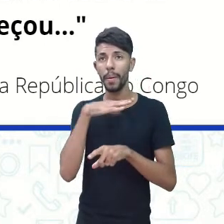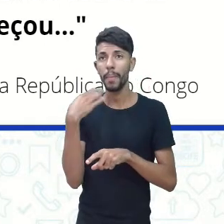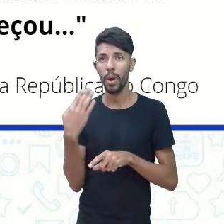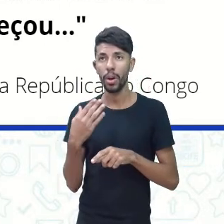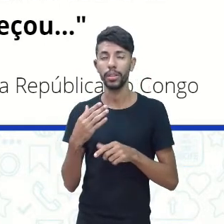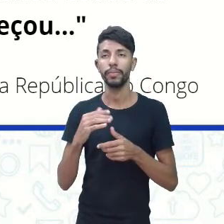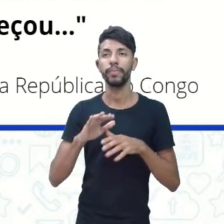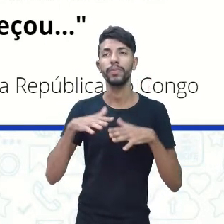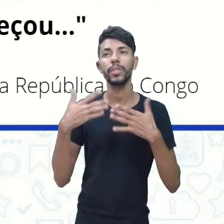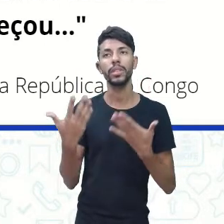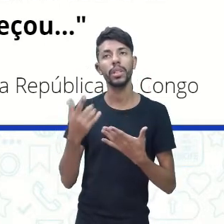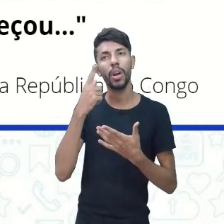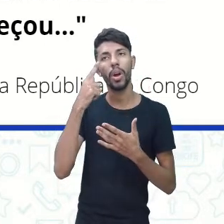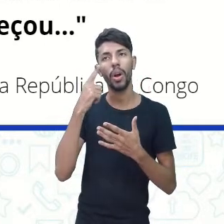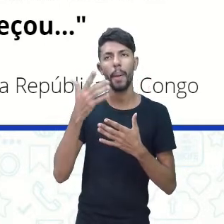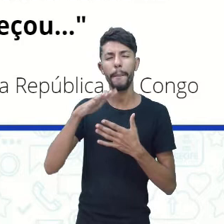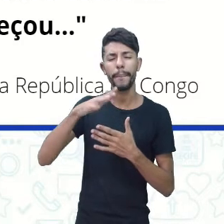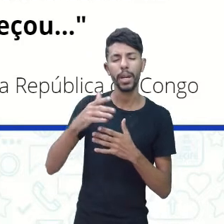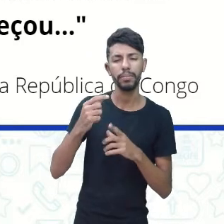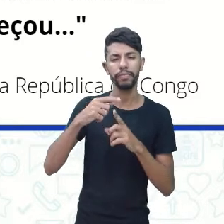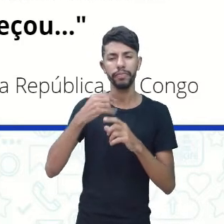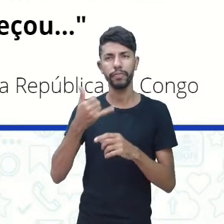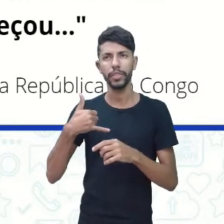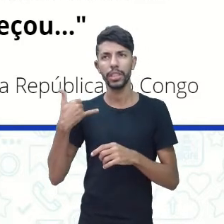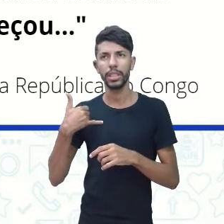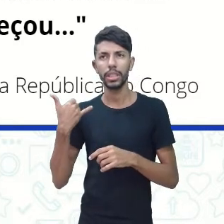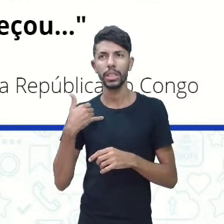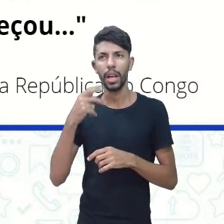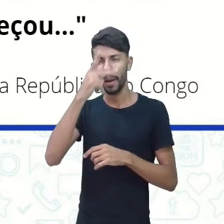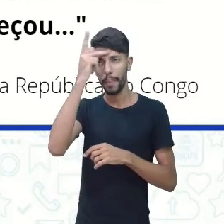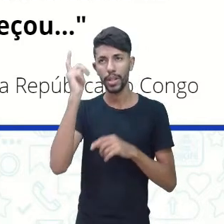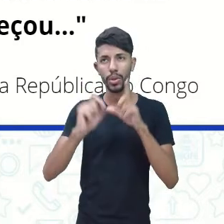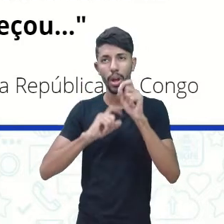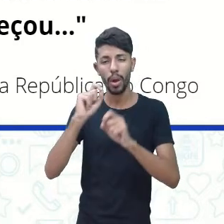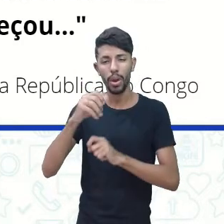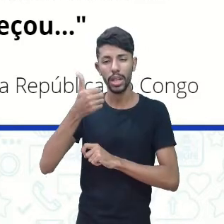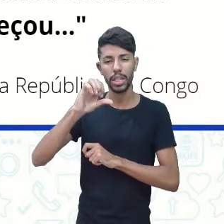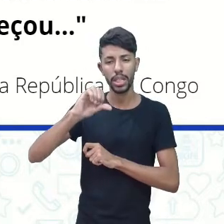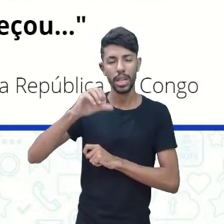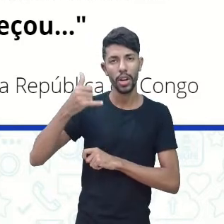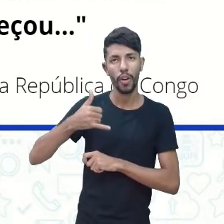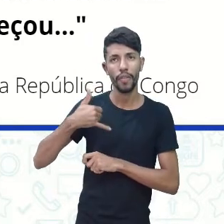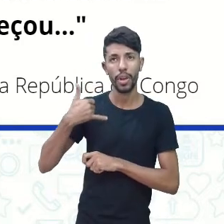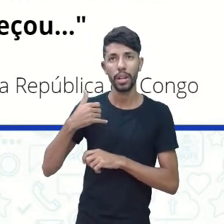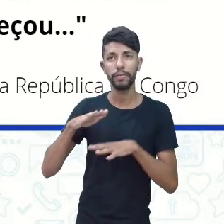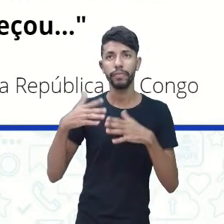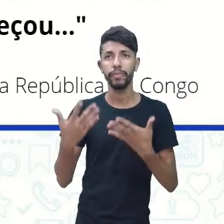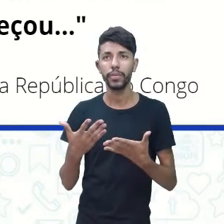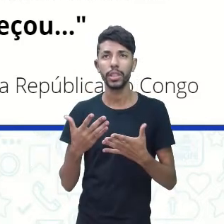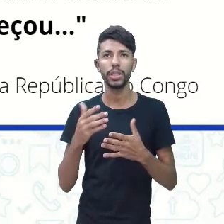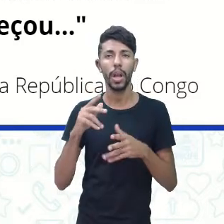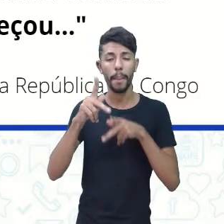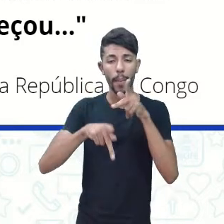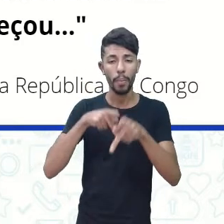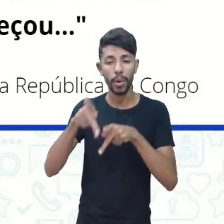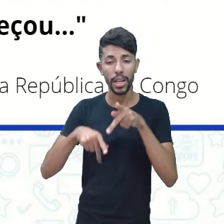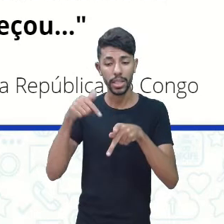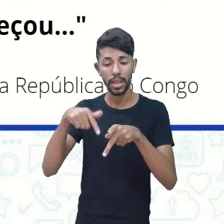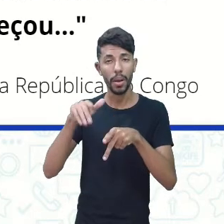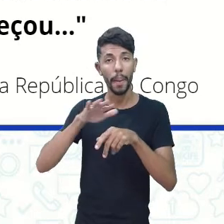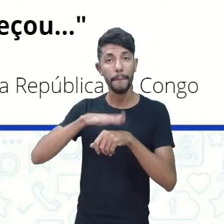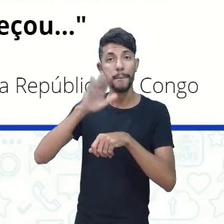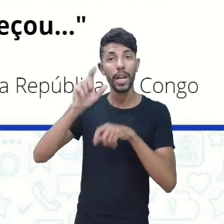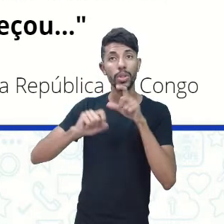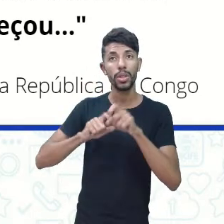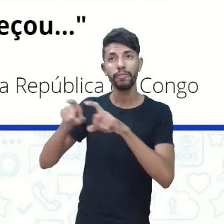A média de idade das pessoas é 19 anos. A população é mais rural, menos urbana. Não tem